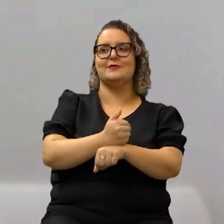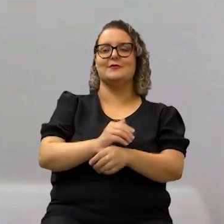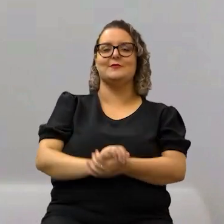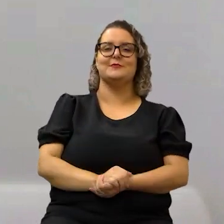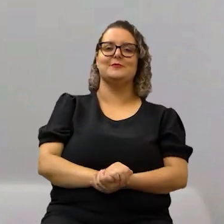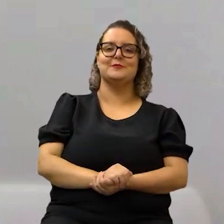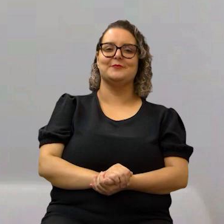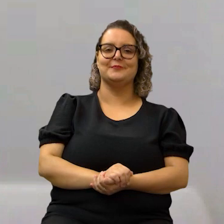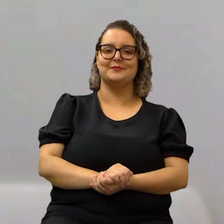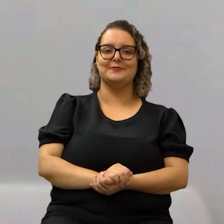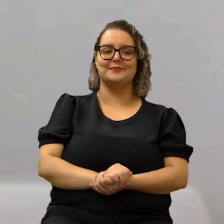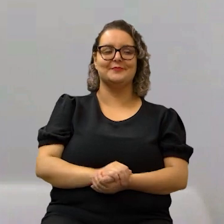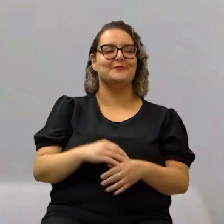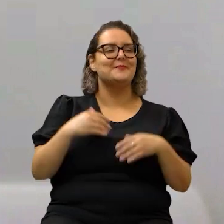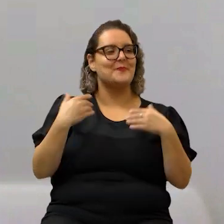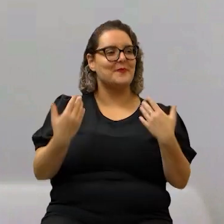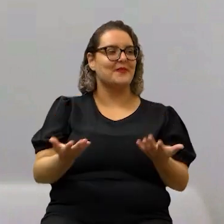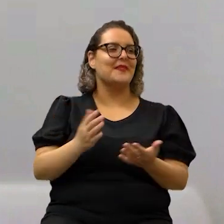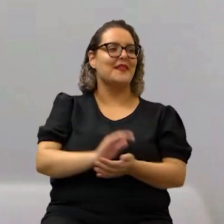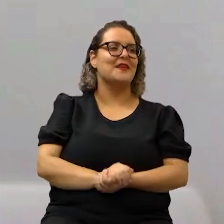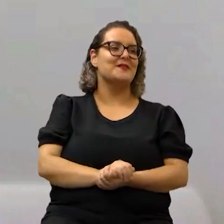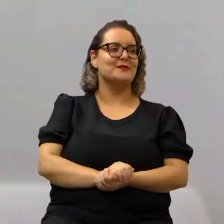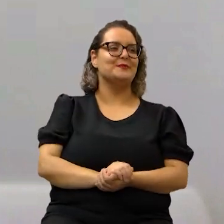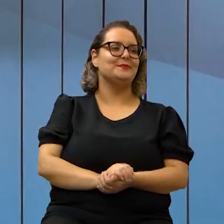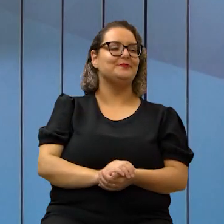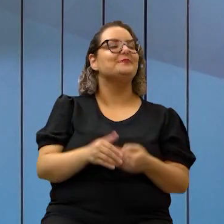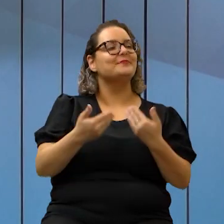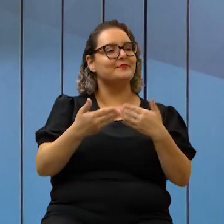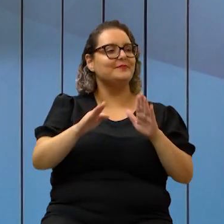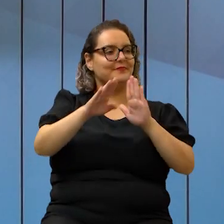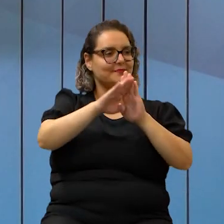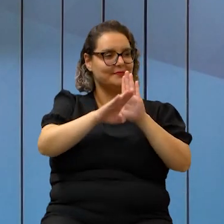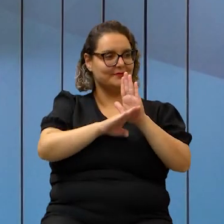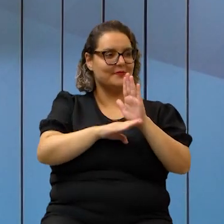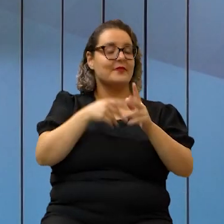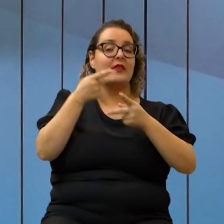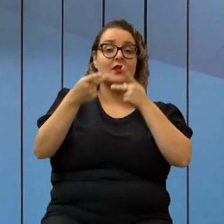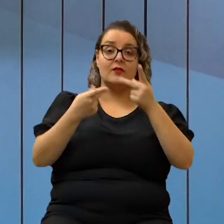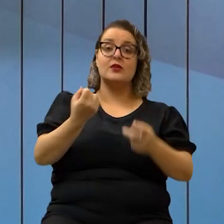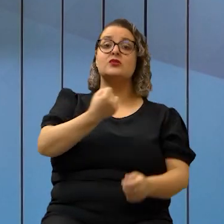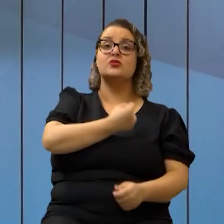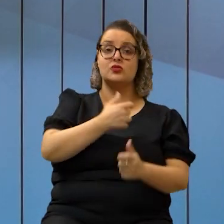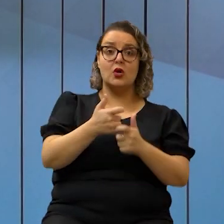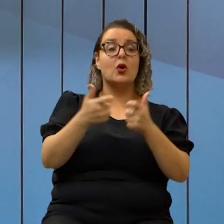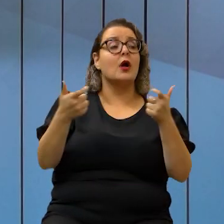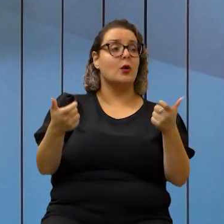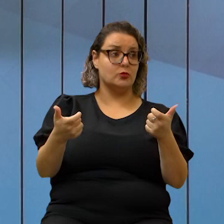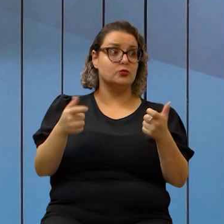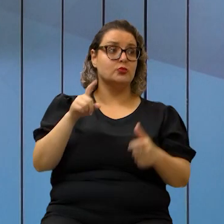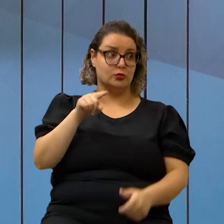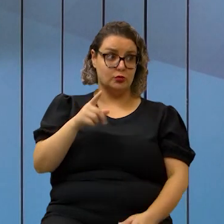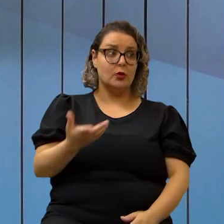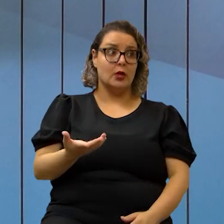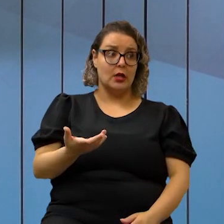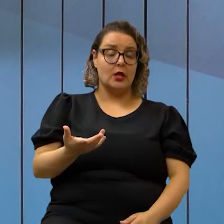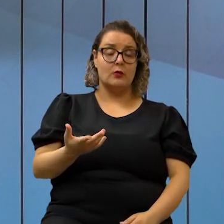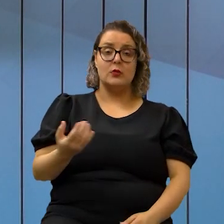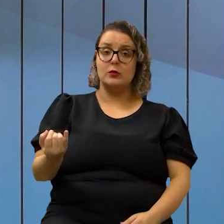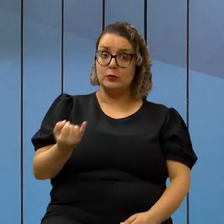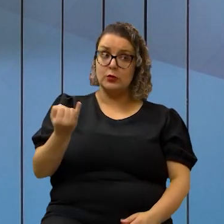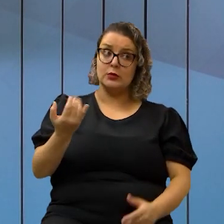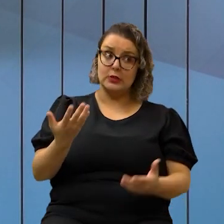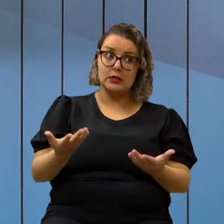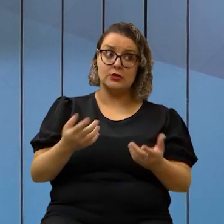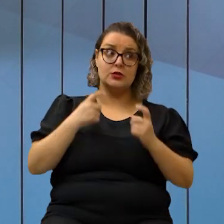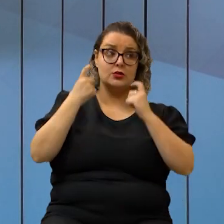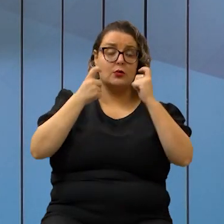mais precoces. Nesse caso, né, eu abri o nosso quadro falando desse número, é um número muito alto, né,